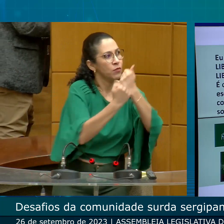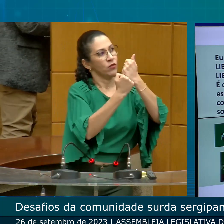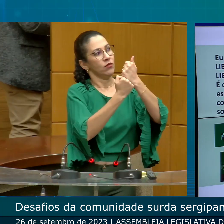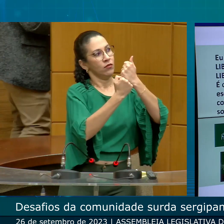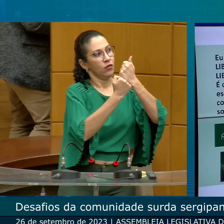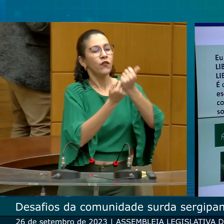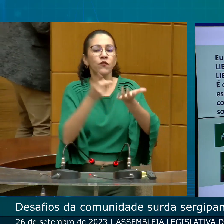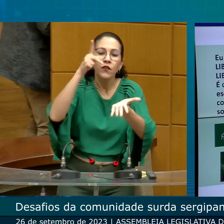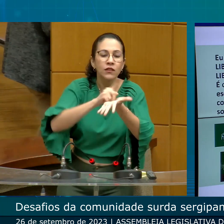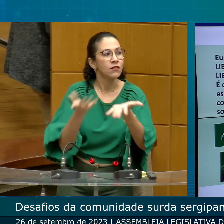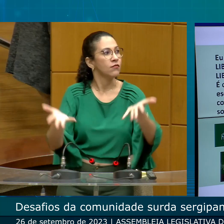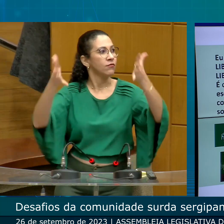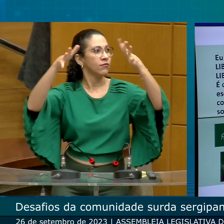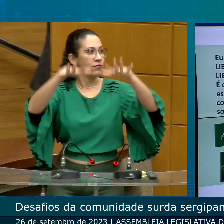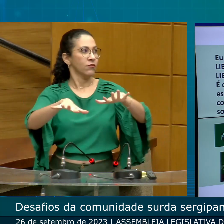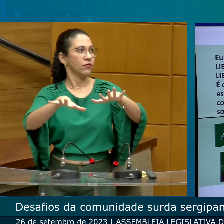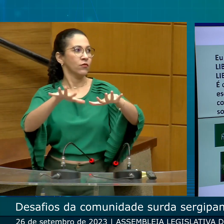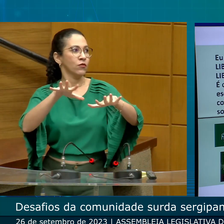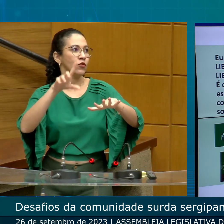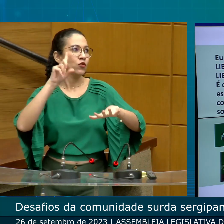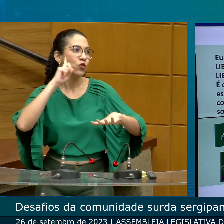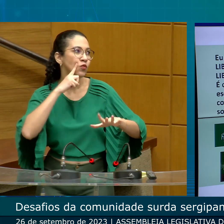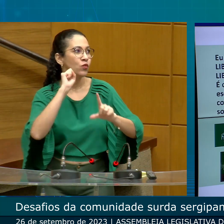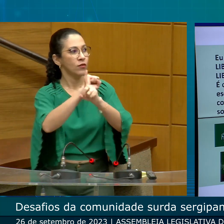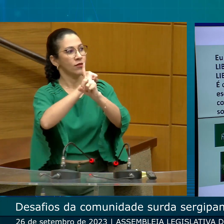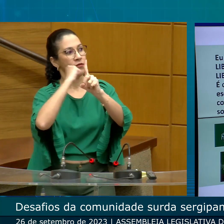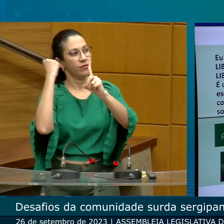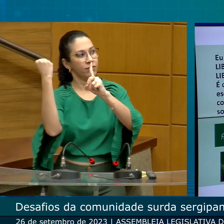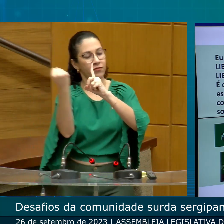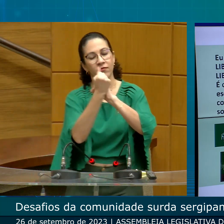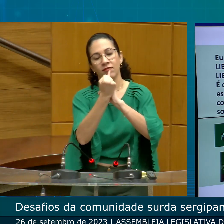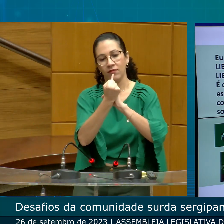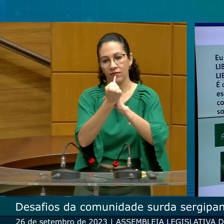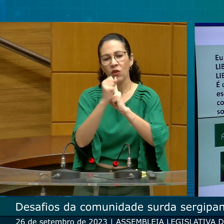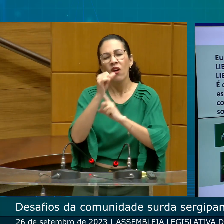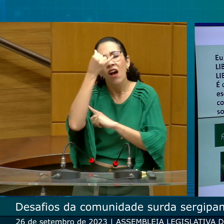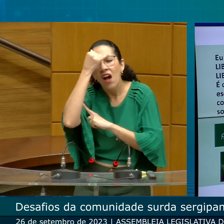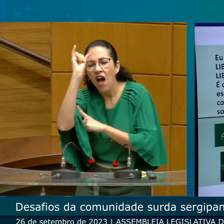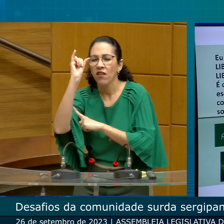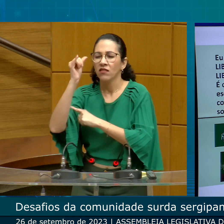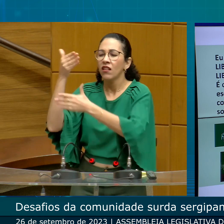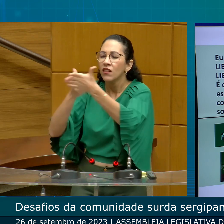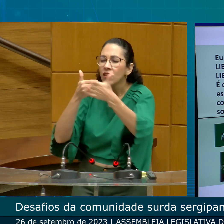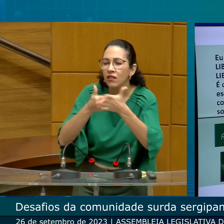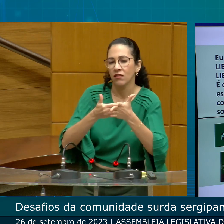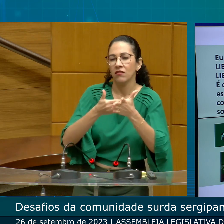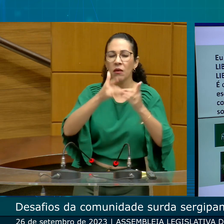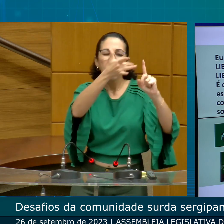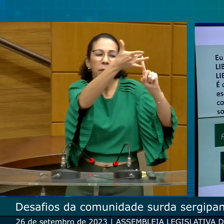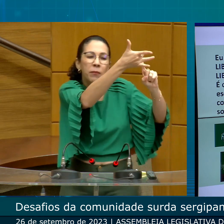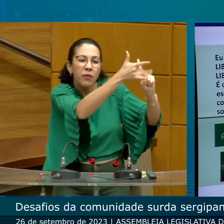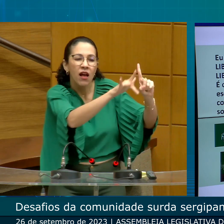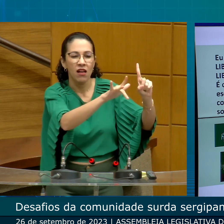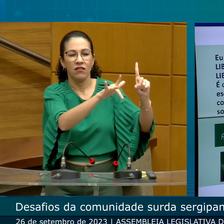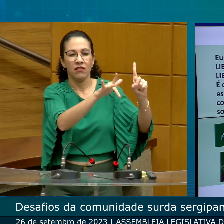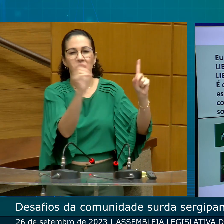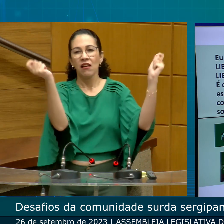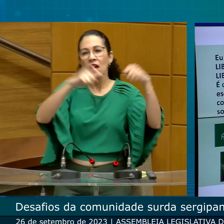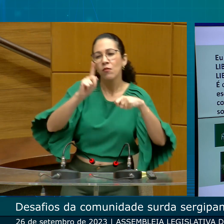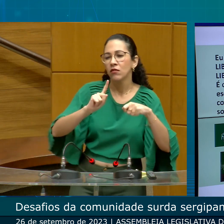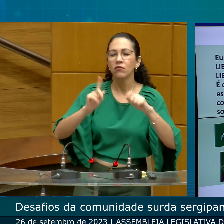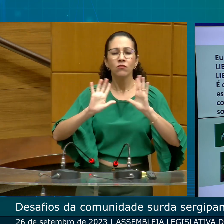confusão, deve haver um apoio, né, para que haja realmente a inclusão na sociedade. E vamos evitar, então, colocar